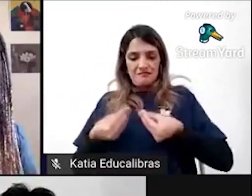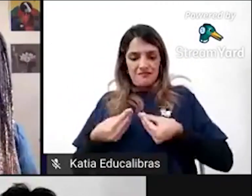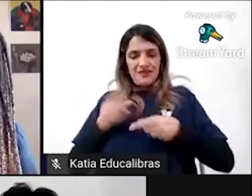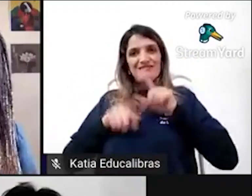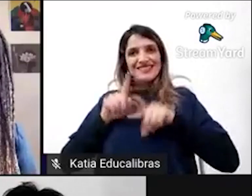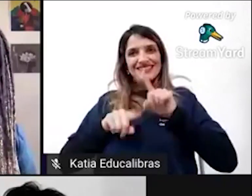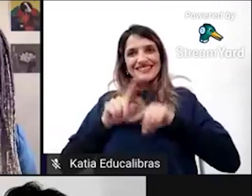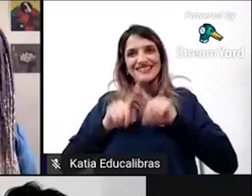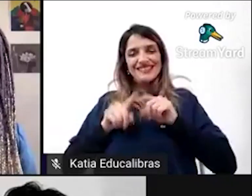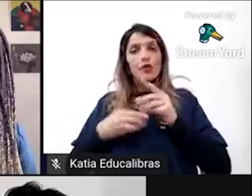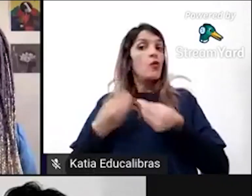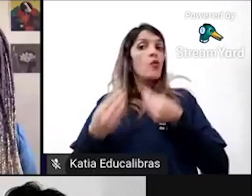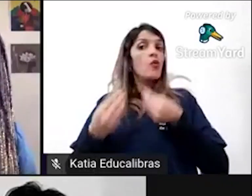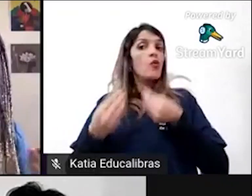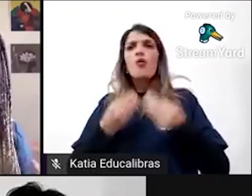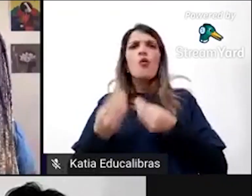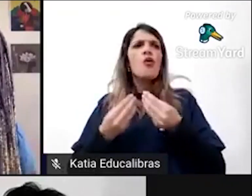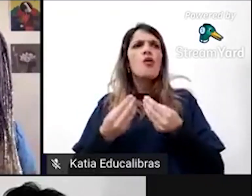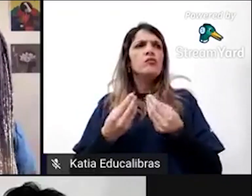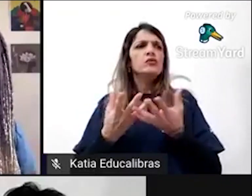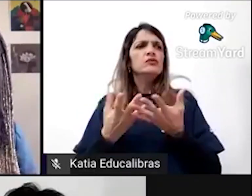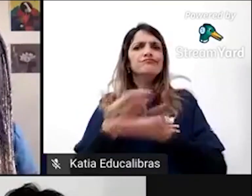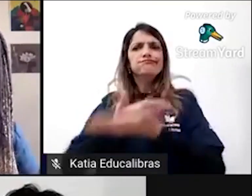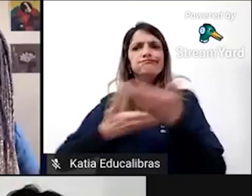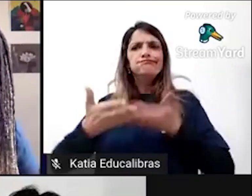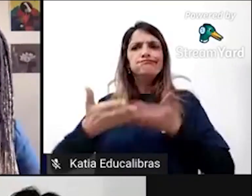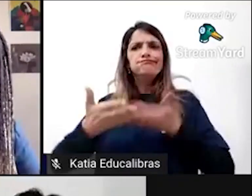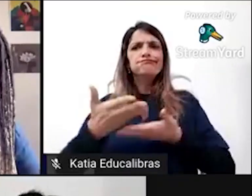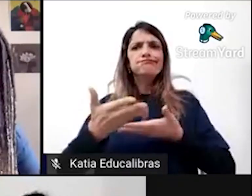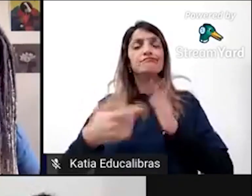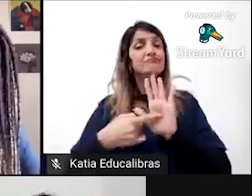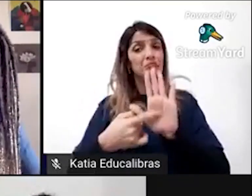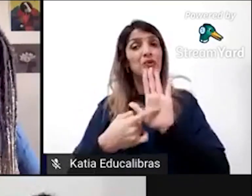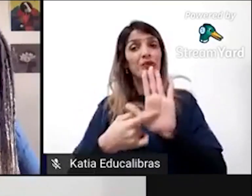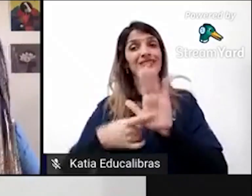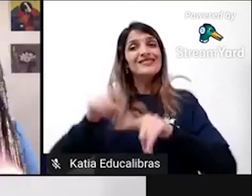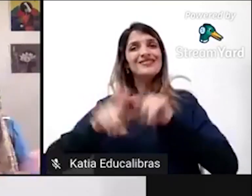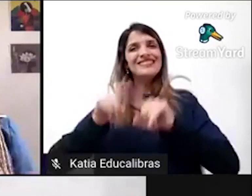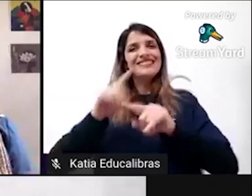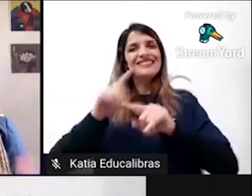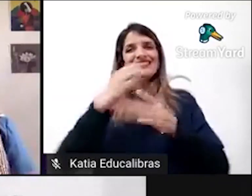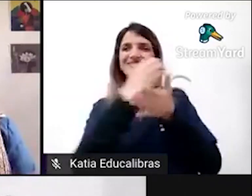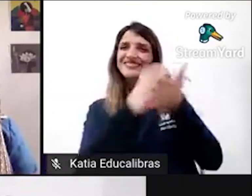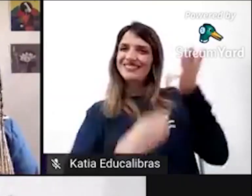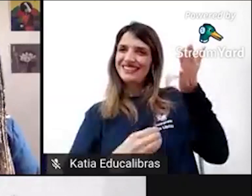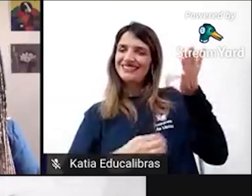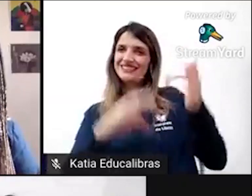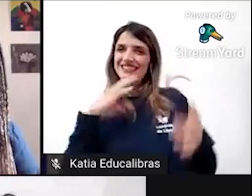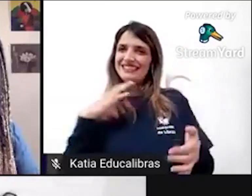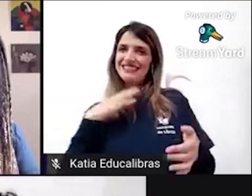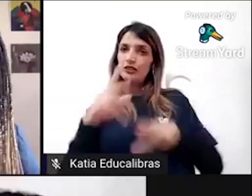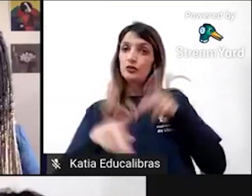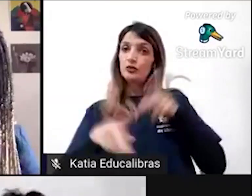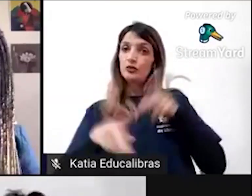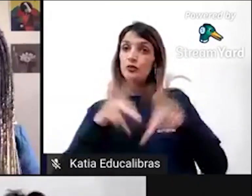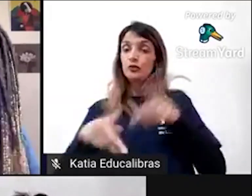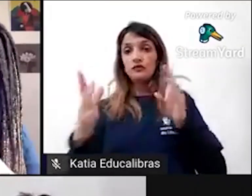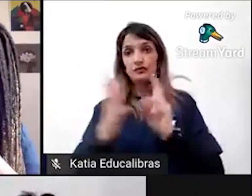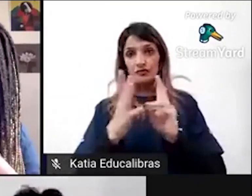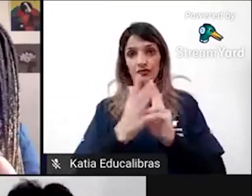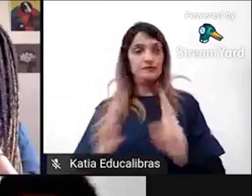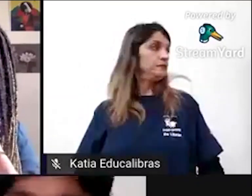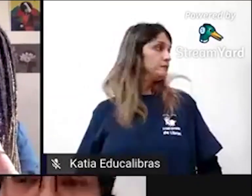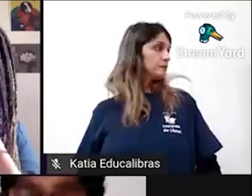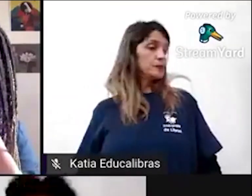e como se deu essa construção e apresente-nos o nosso currículo da cidade para os povos indígenas.